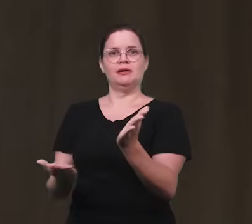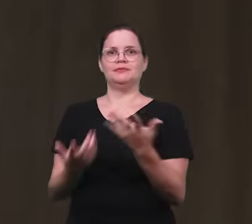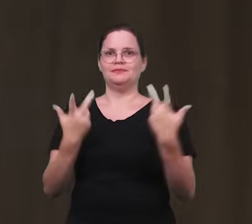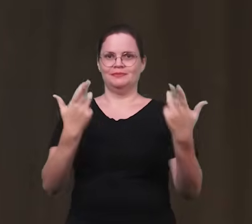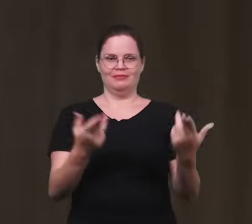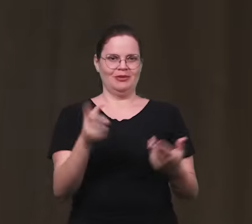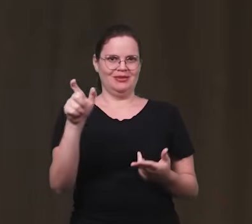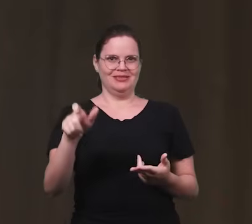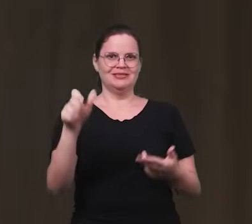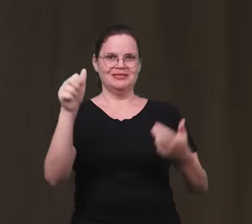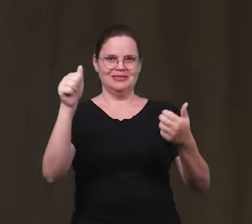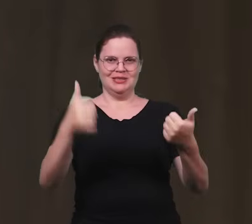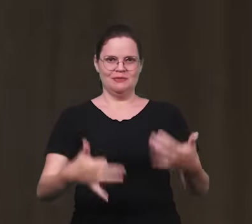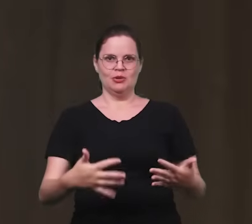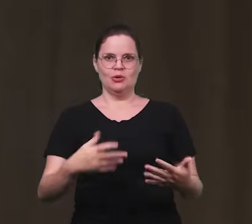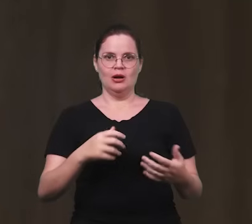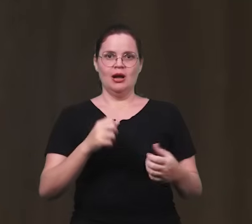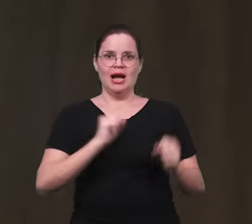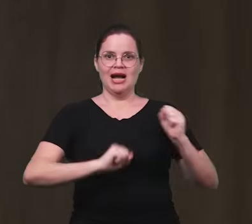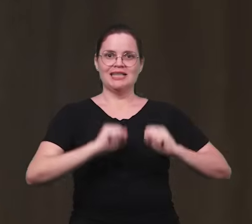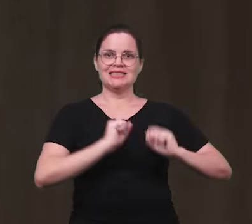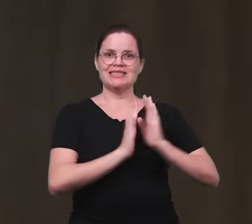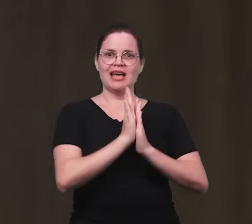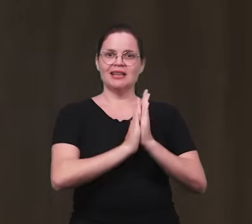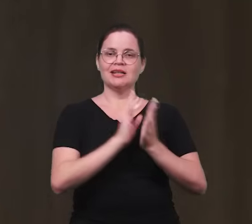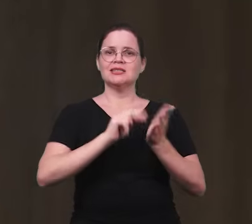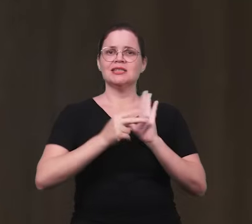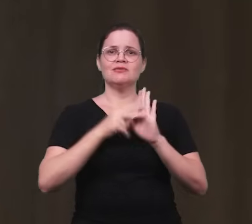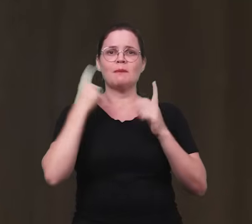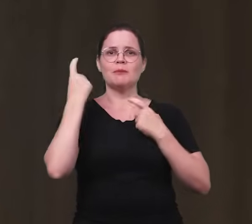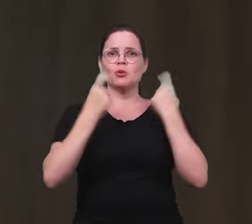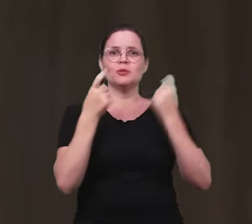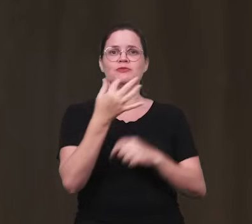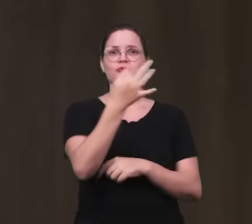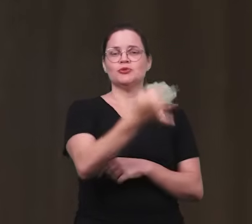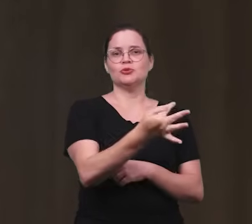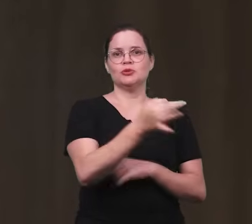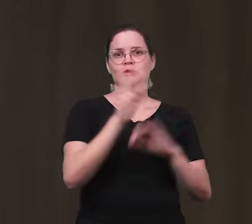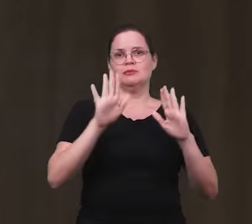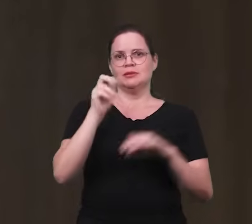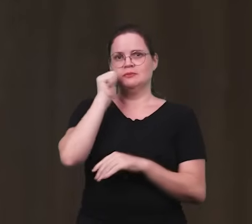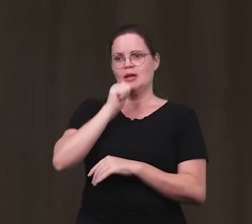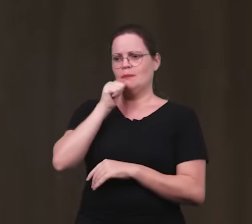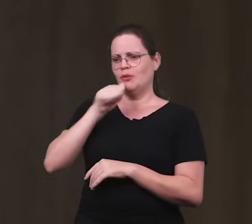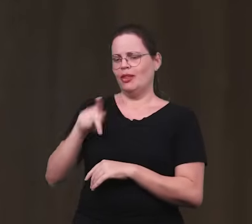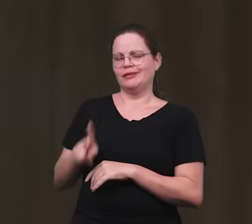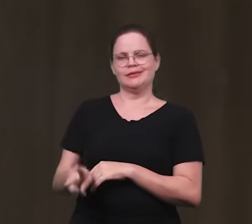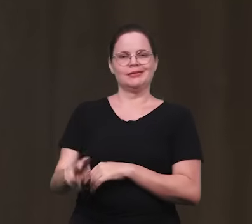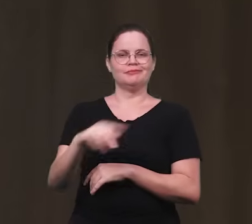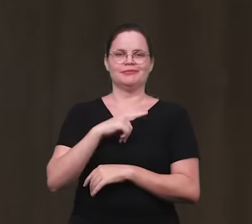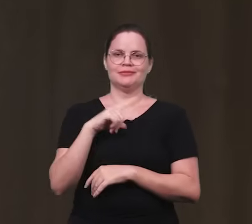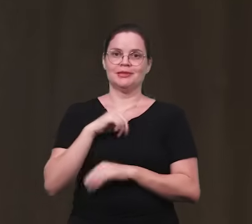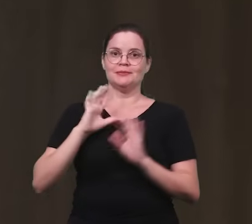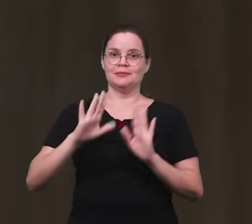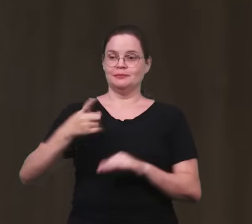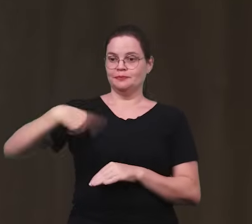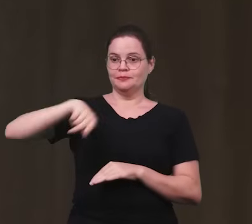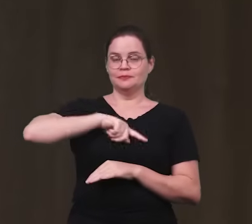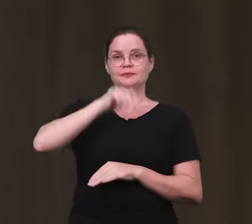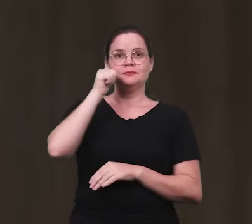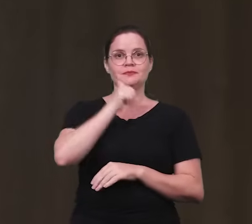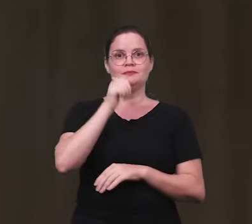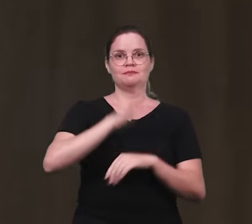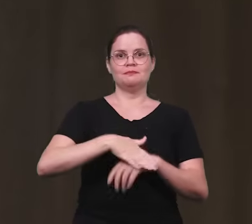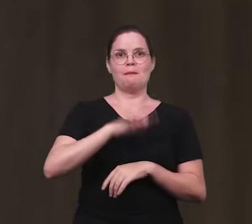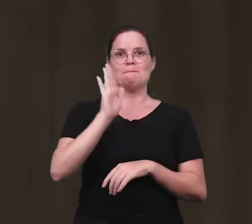é a preocupação com os dias futuros. E para a mulher isso é tão latente, porque nós, mulheres, somos